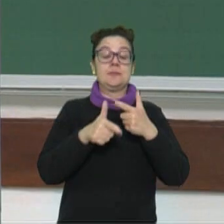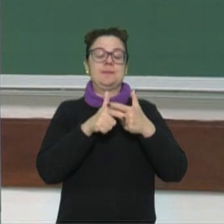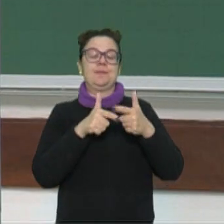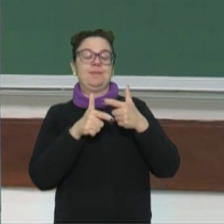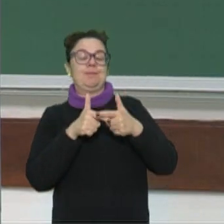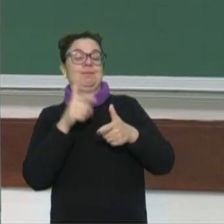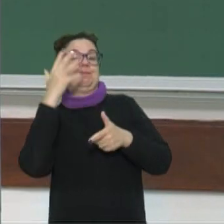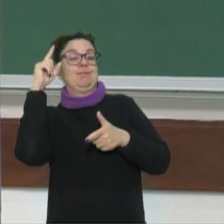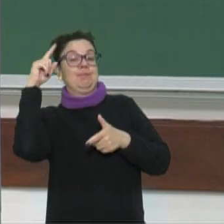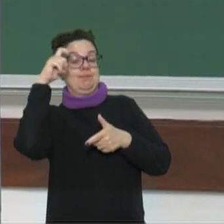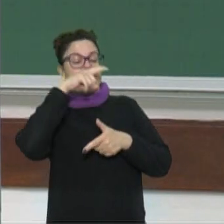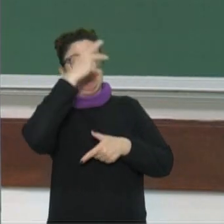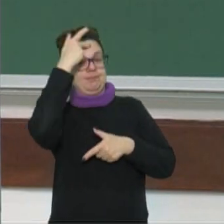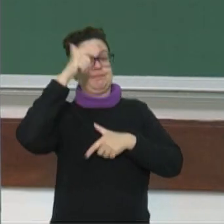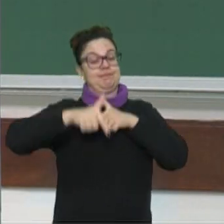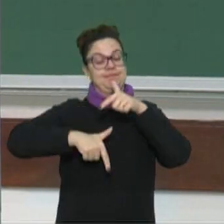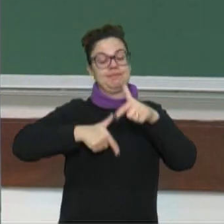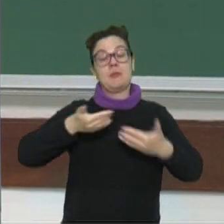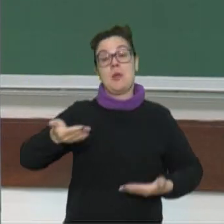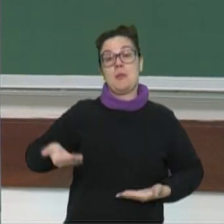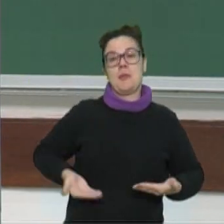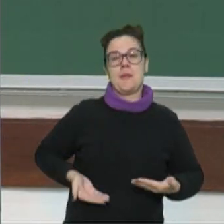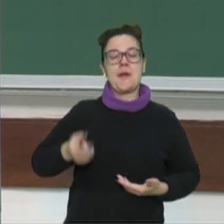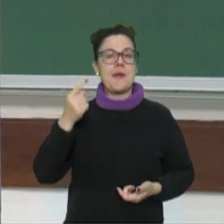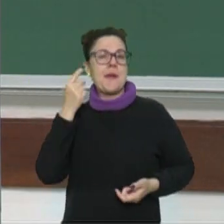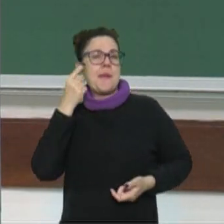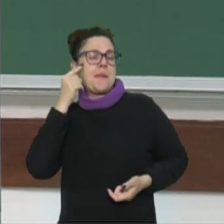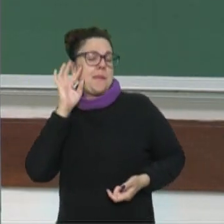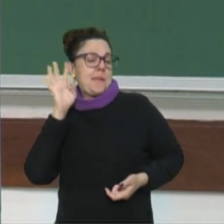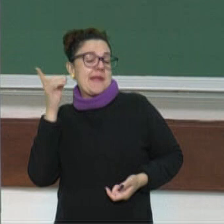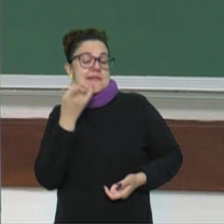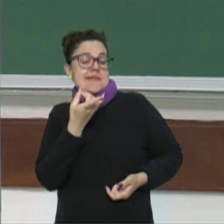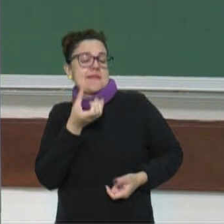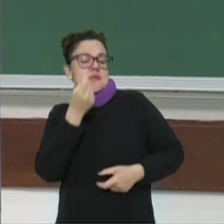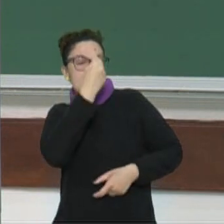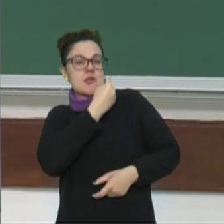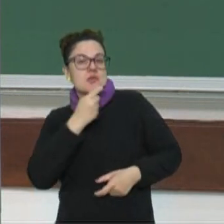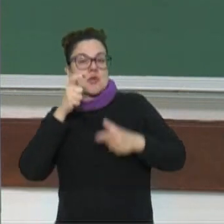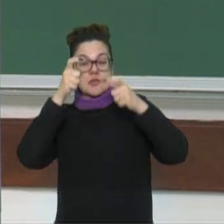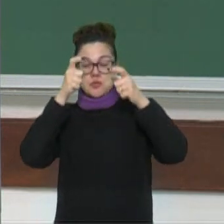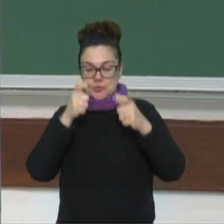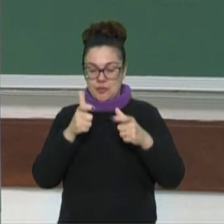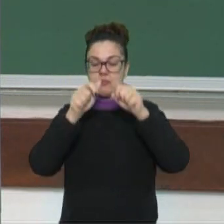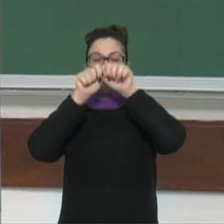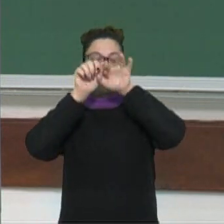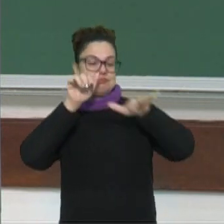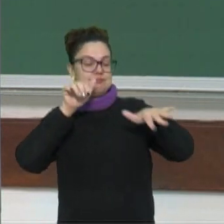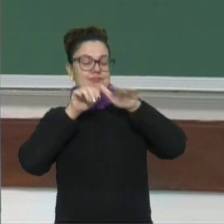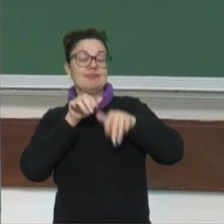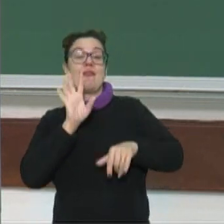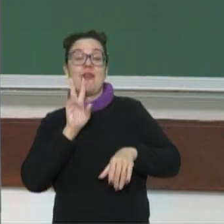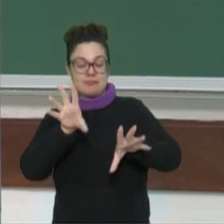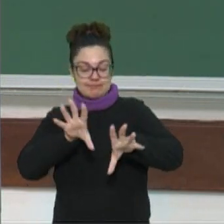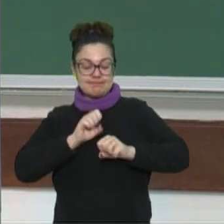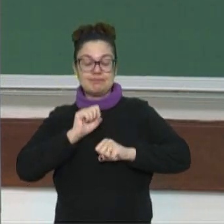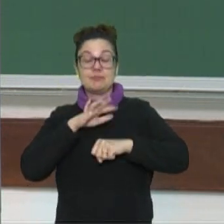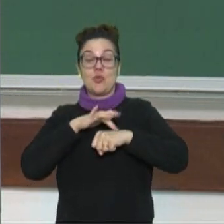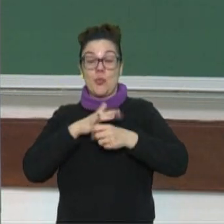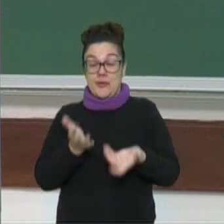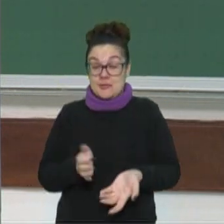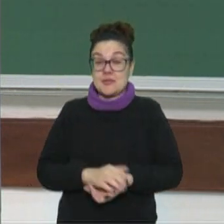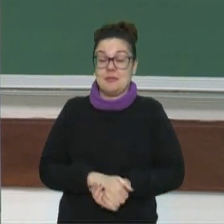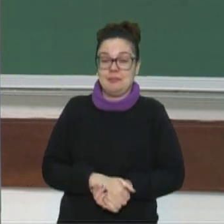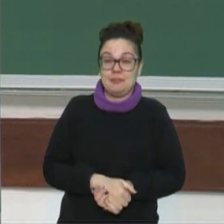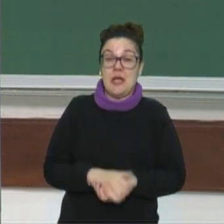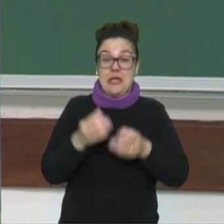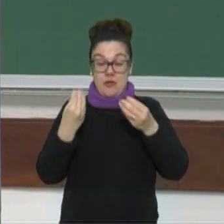muito complicada para os trabalhadores. Pensa que é você ficar em 16 horas num lugar que gera doenças. E a vida fora da fábrica